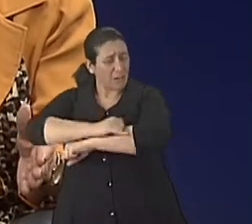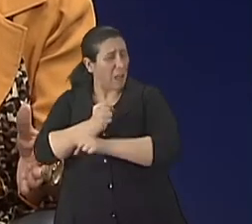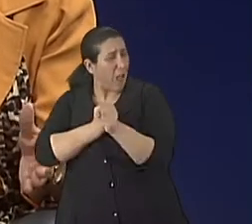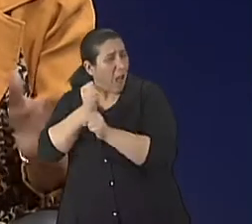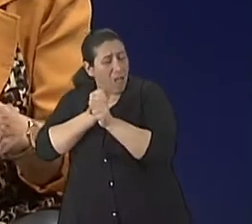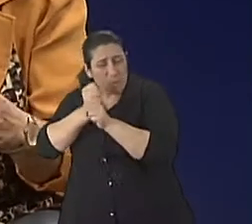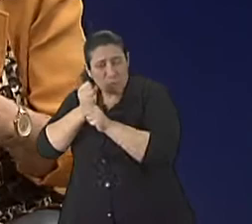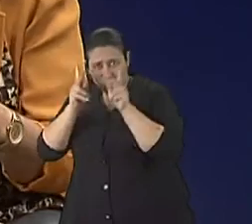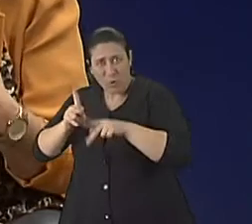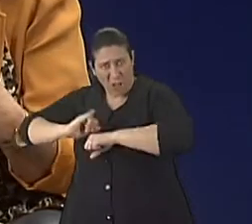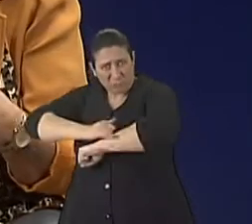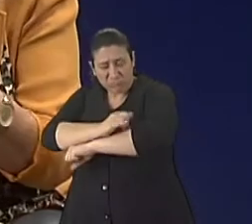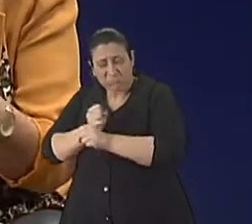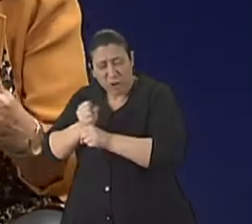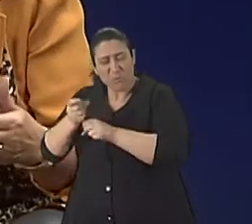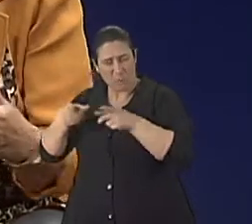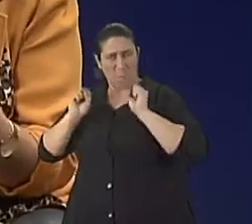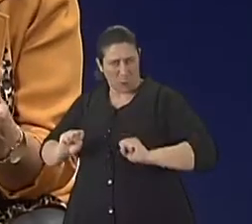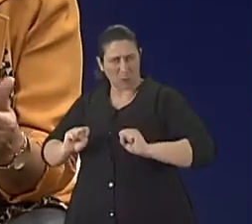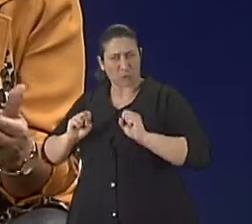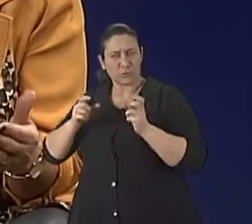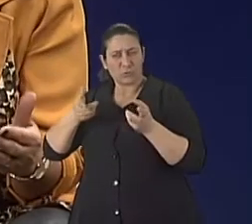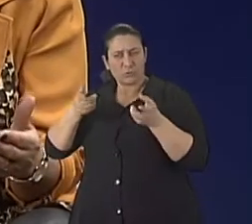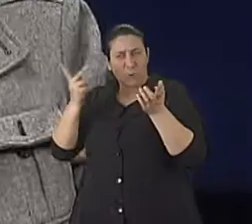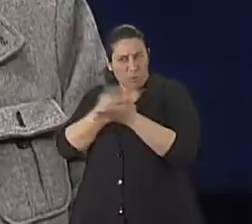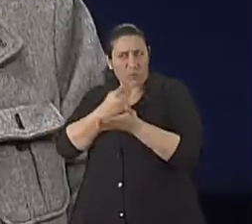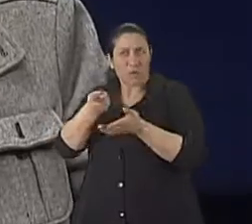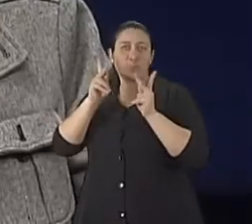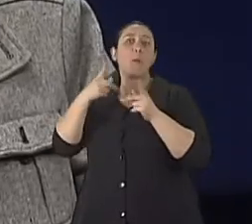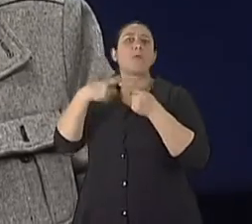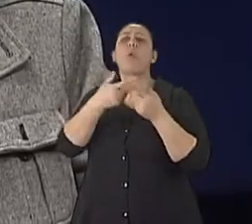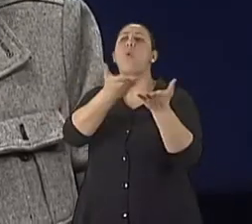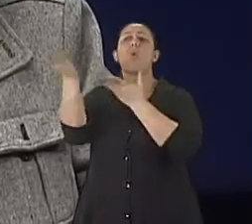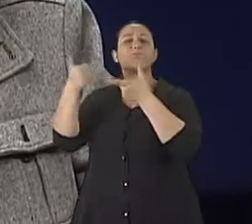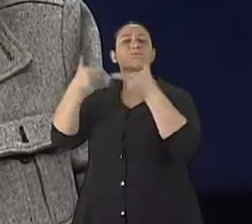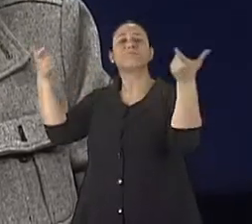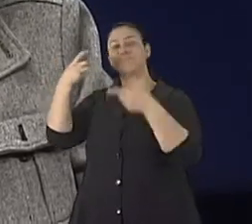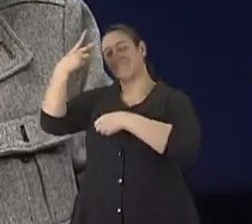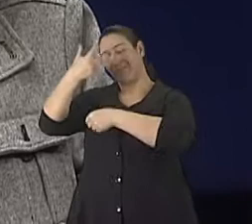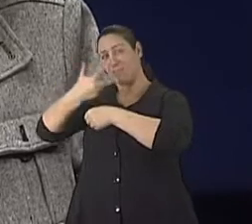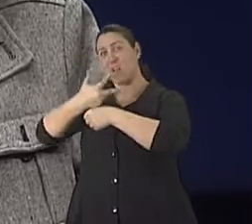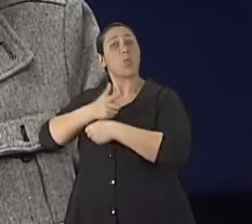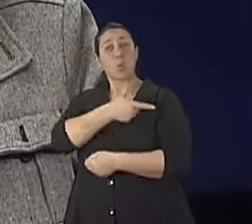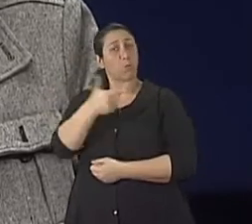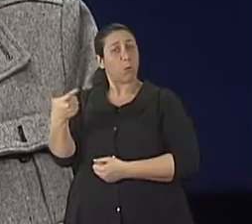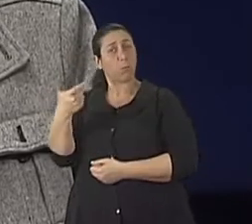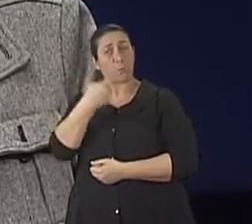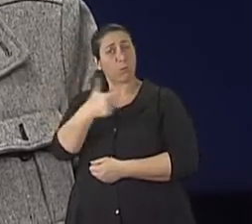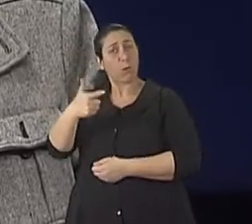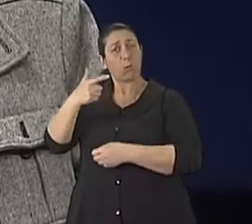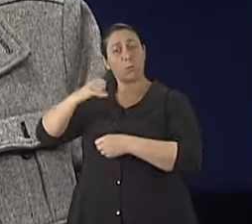diferente por exemplo da minha que tive o privilégio de nunca ser obesa com certeza é diferente é ser diferente é